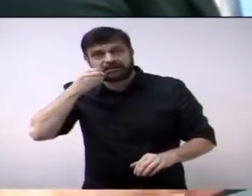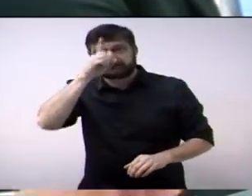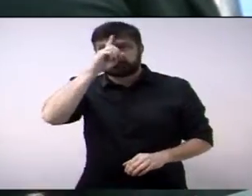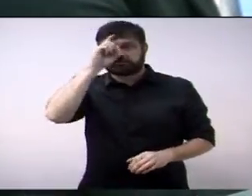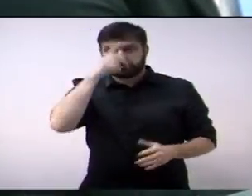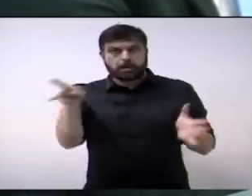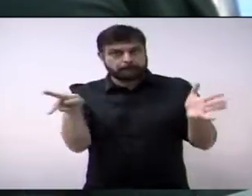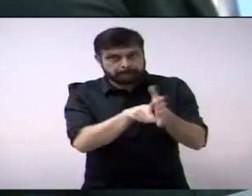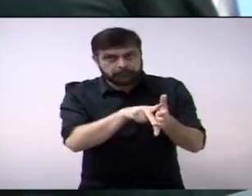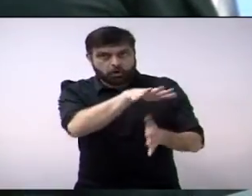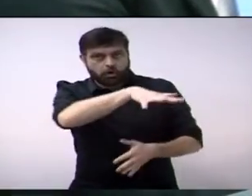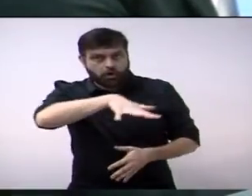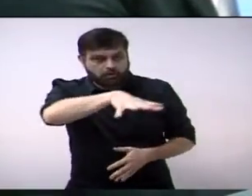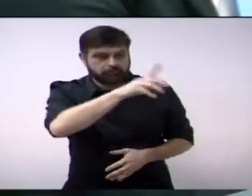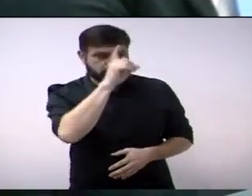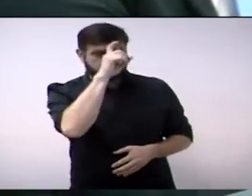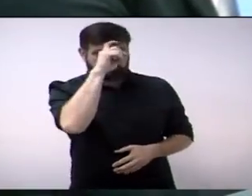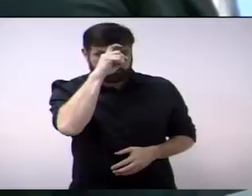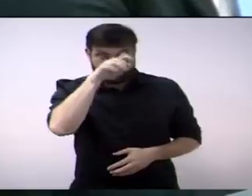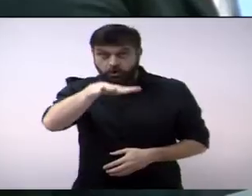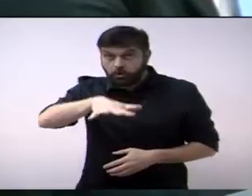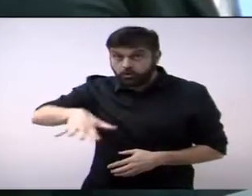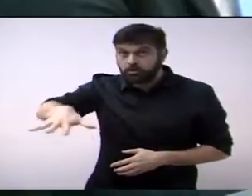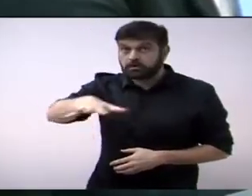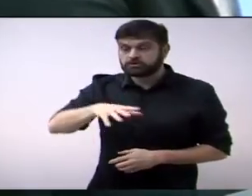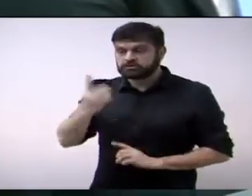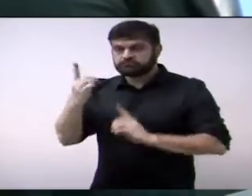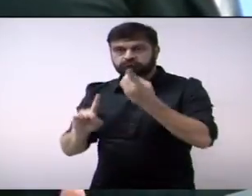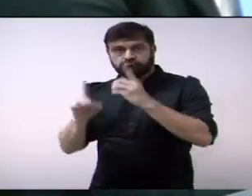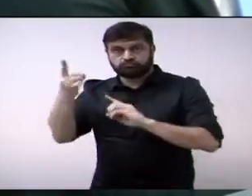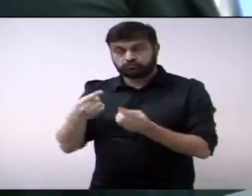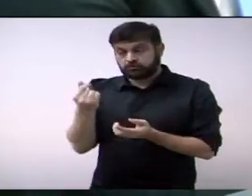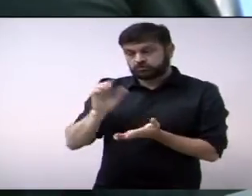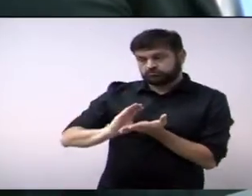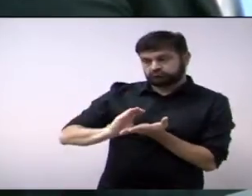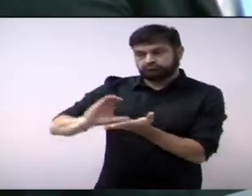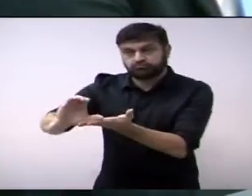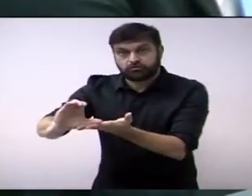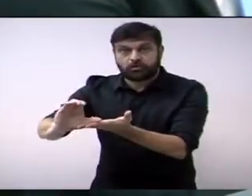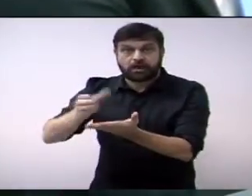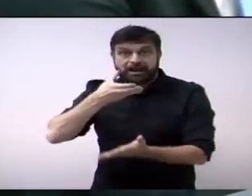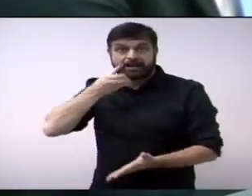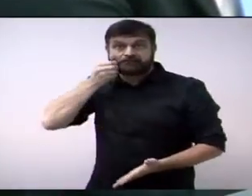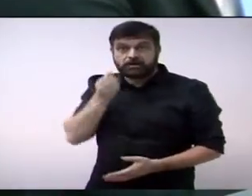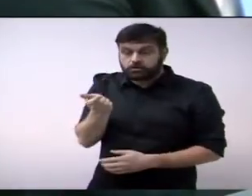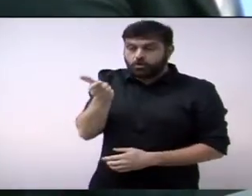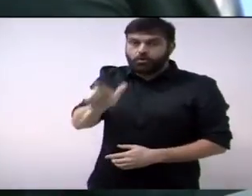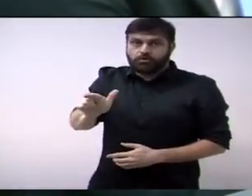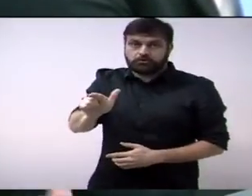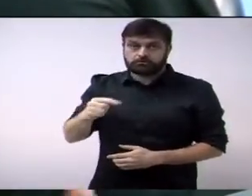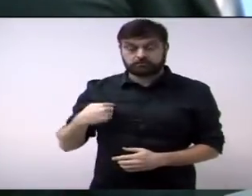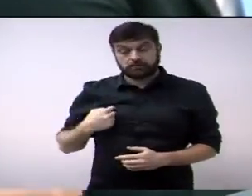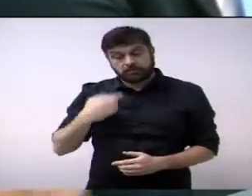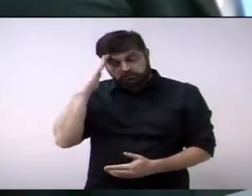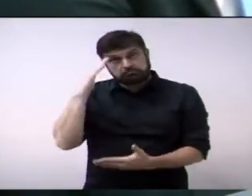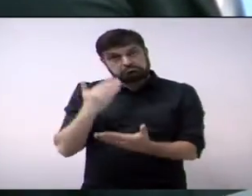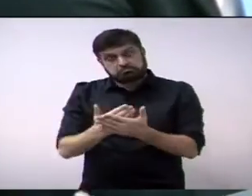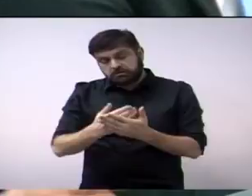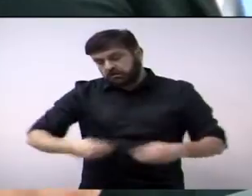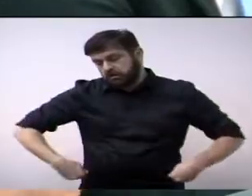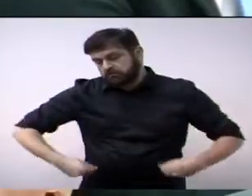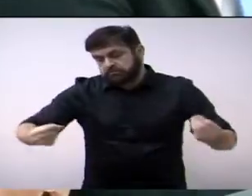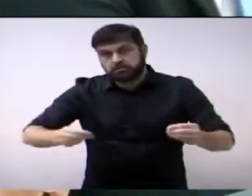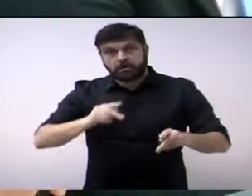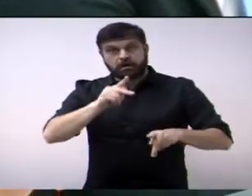cultura é outro, o dinheiro do turismo é outro. Então, eu acho que, na medida do possível, foi um investimento que trouxe retorno